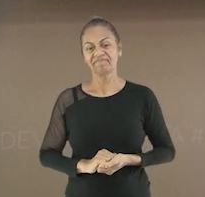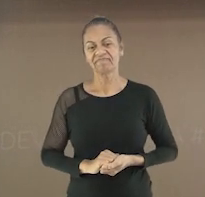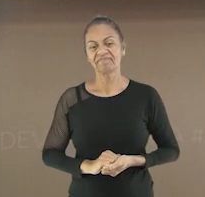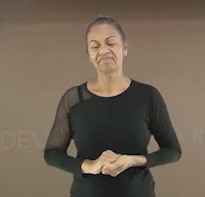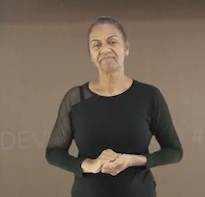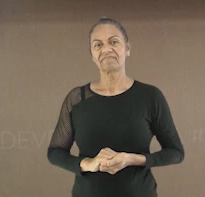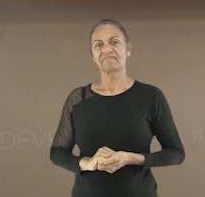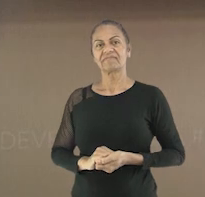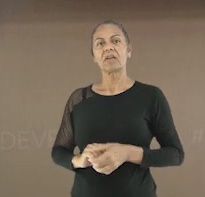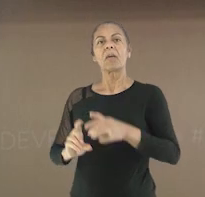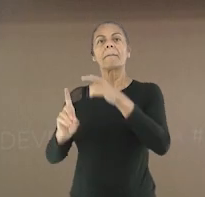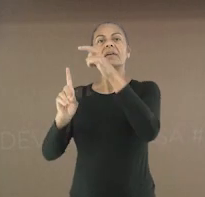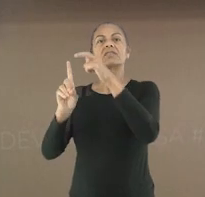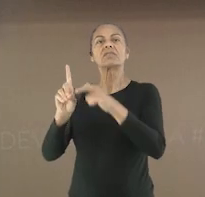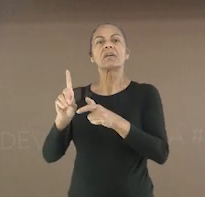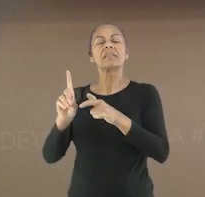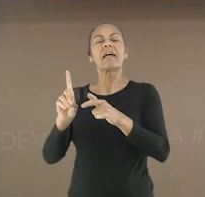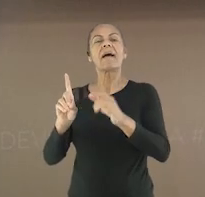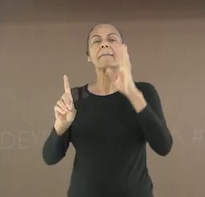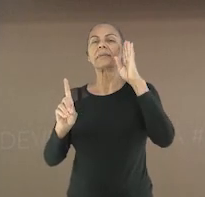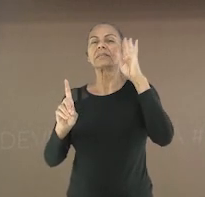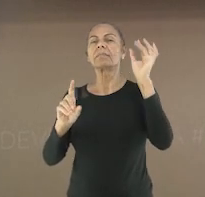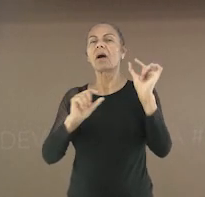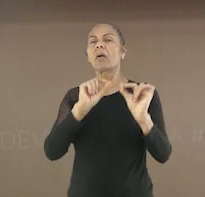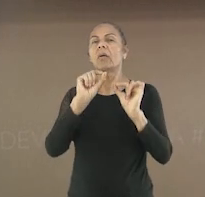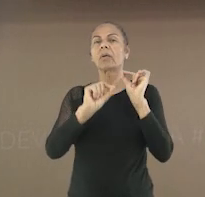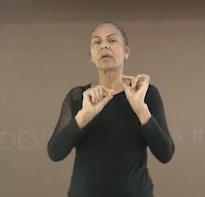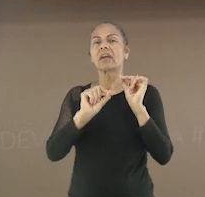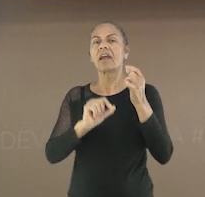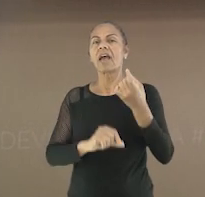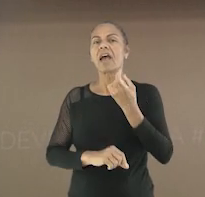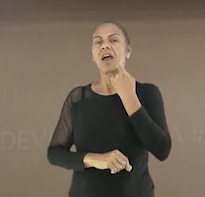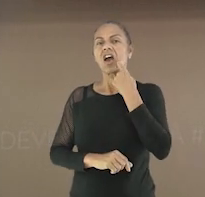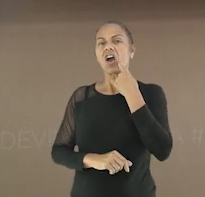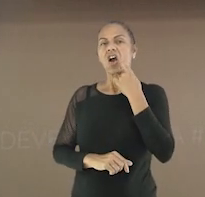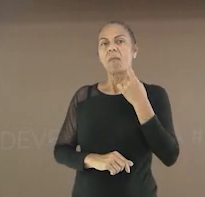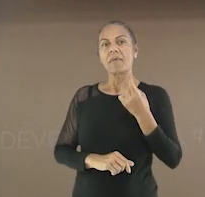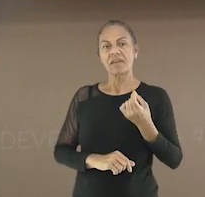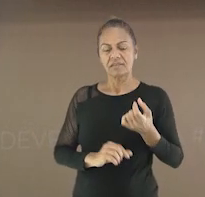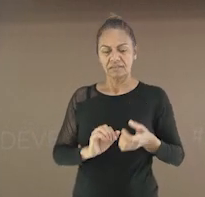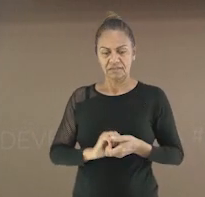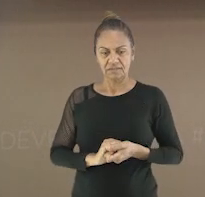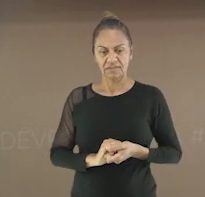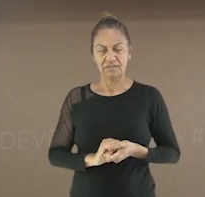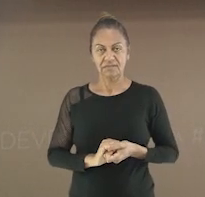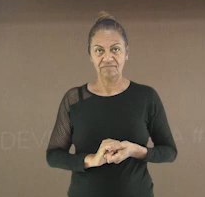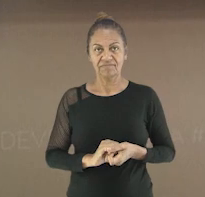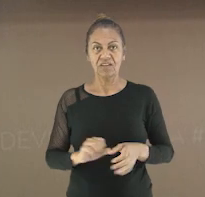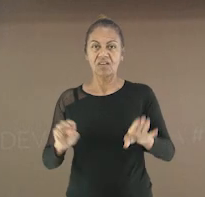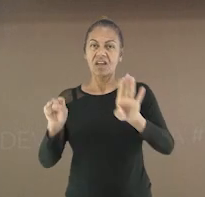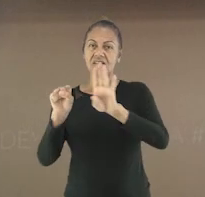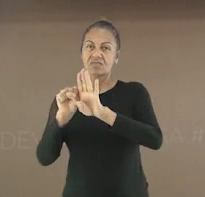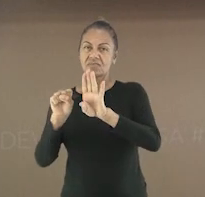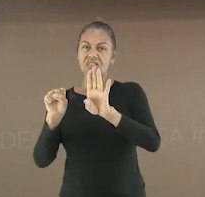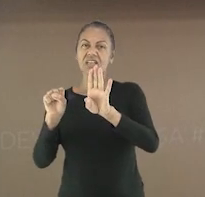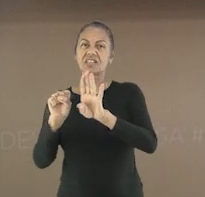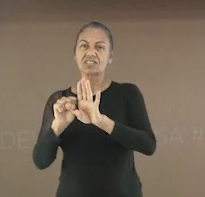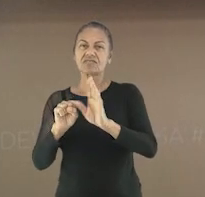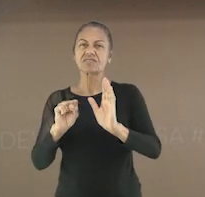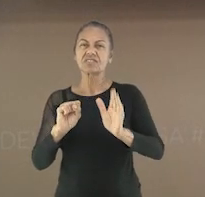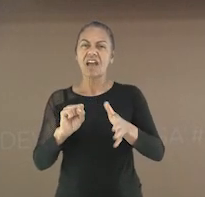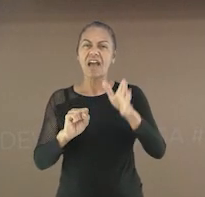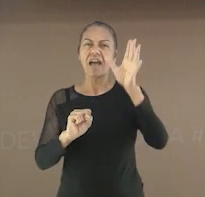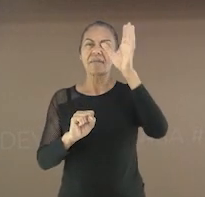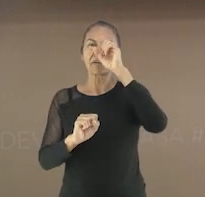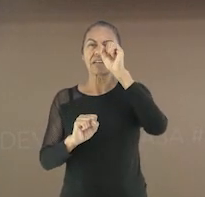o peixe. Agora que você aprendeu sobre flexão de gênero masculino e feminino, número singular e plural